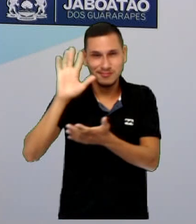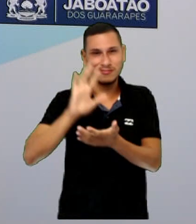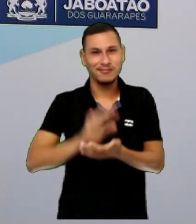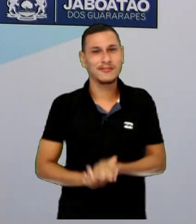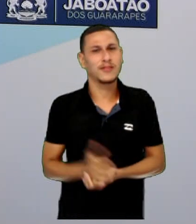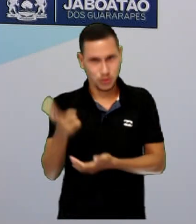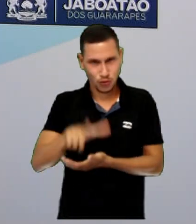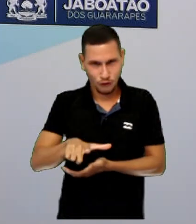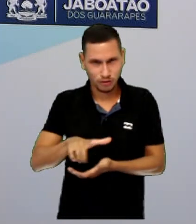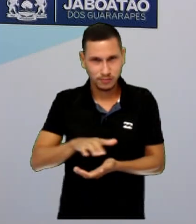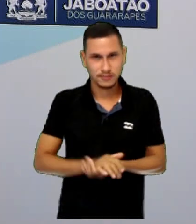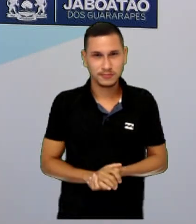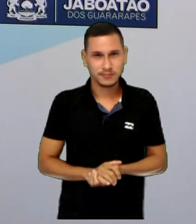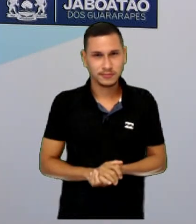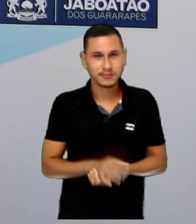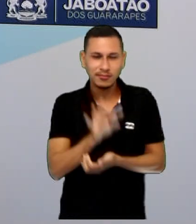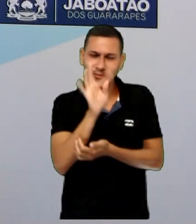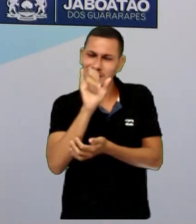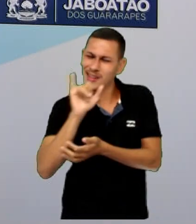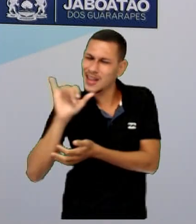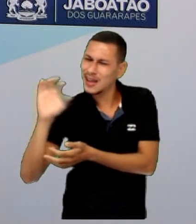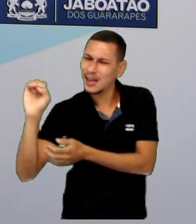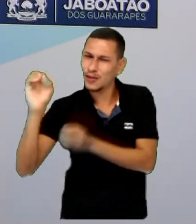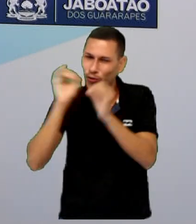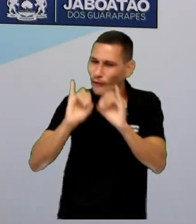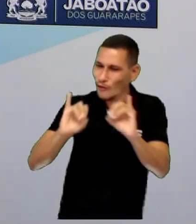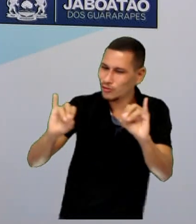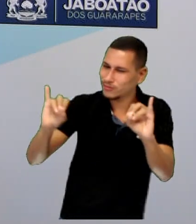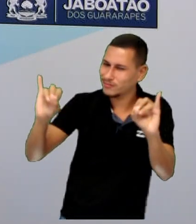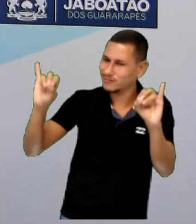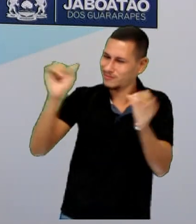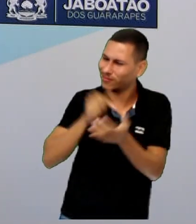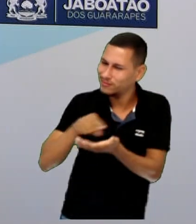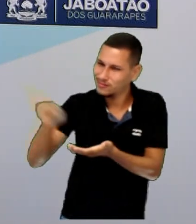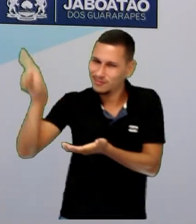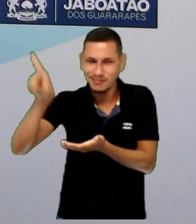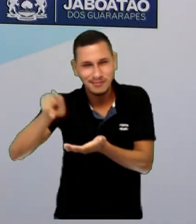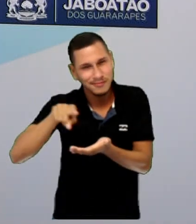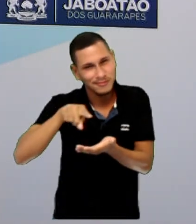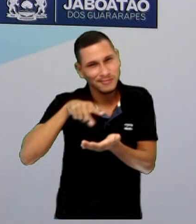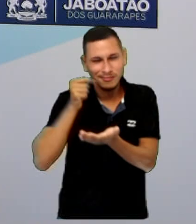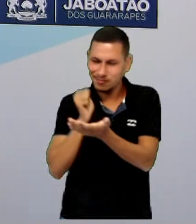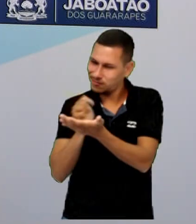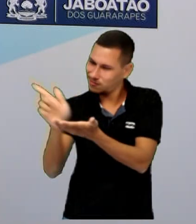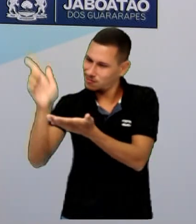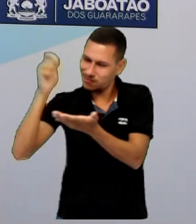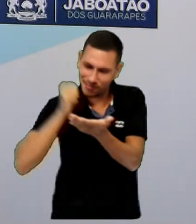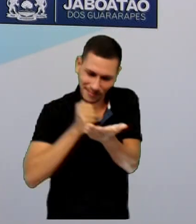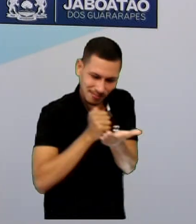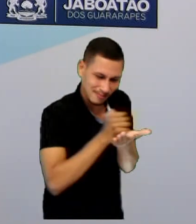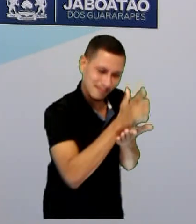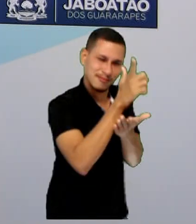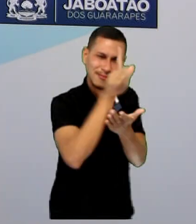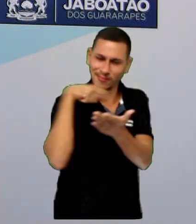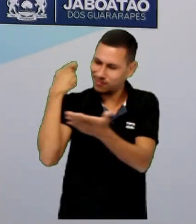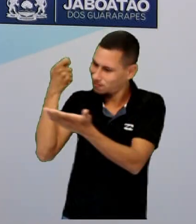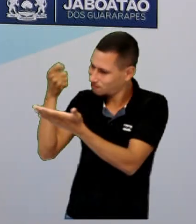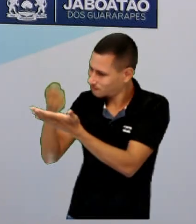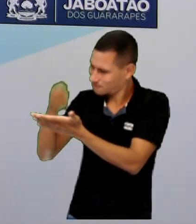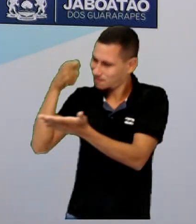500 réis. Repeti. Tião, oi, foste, fui, compraste,